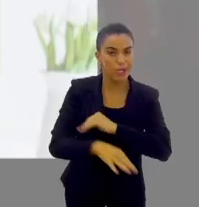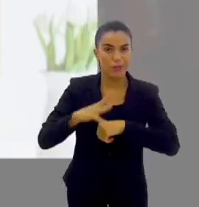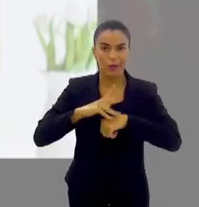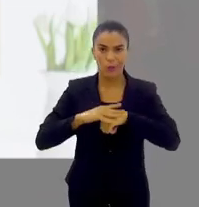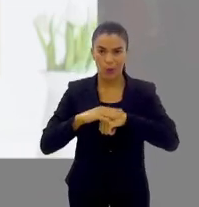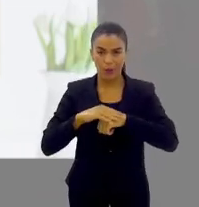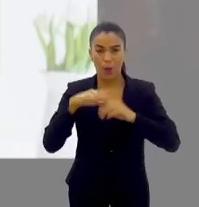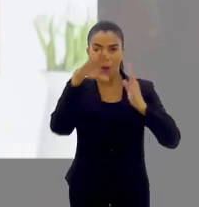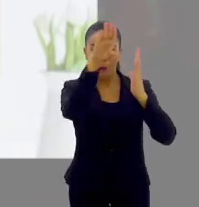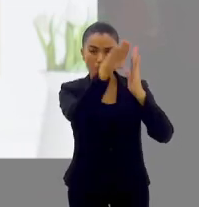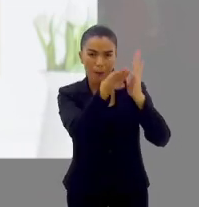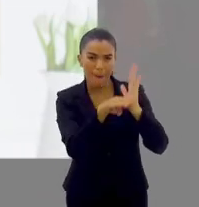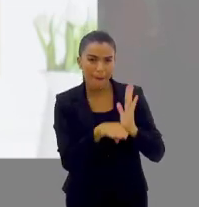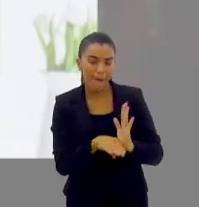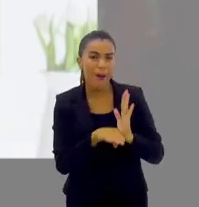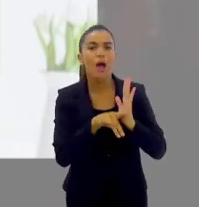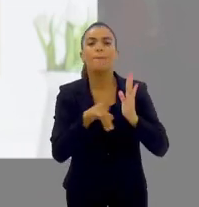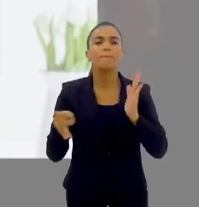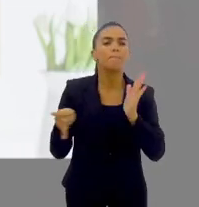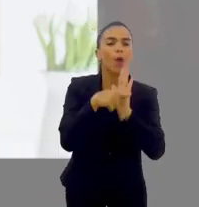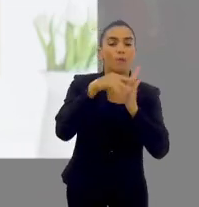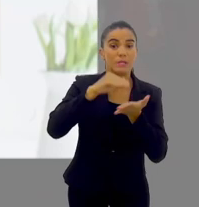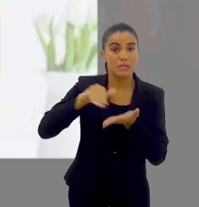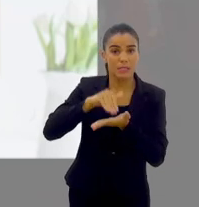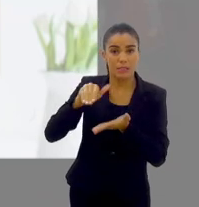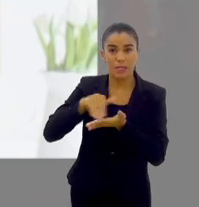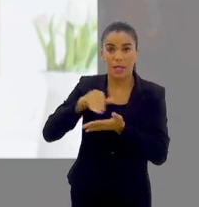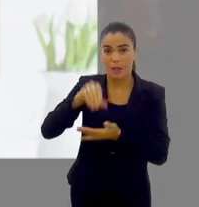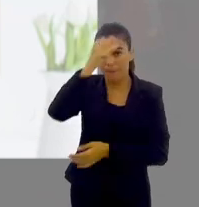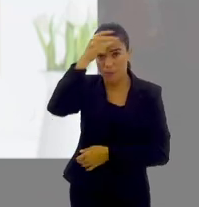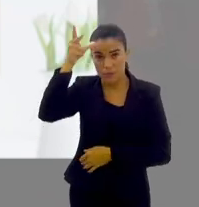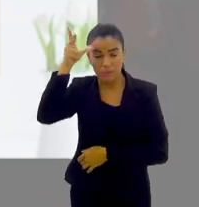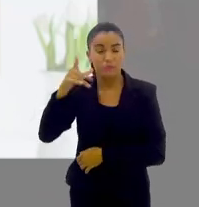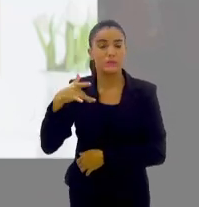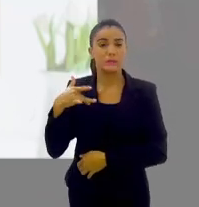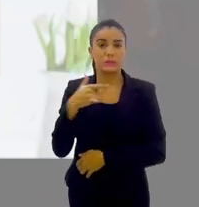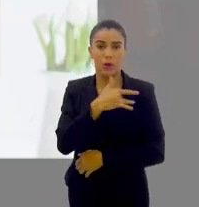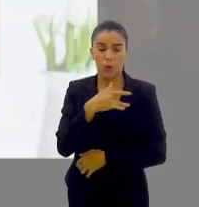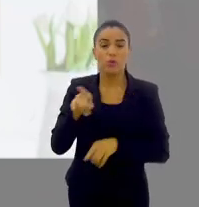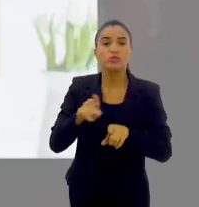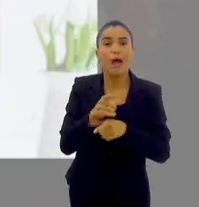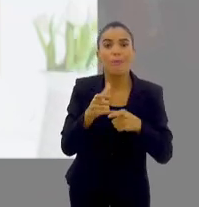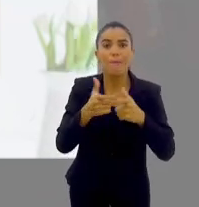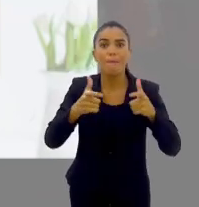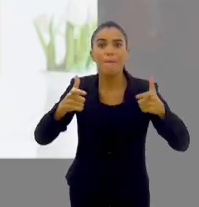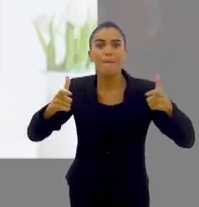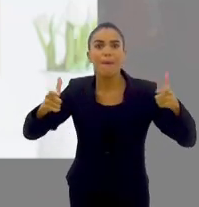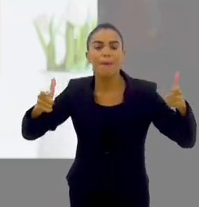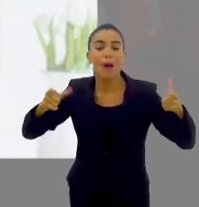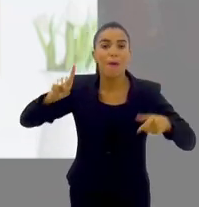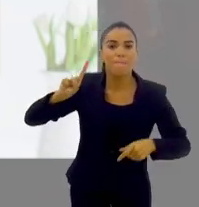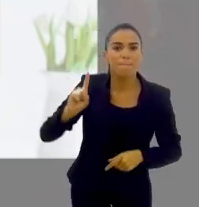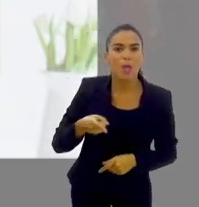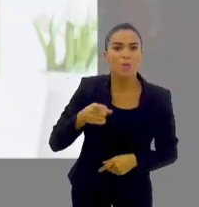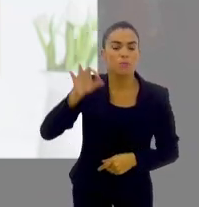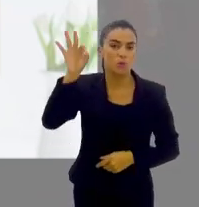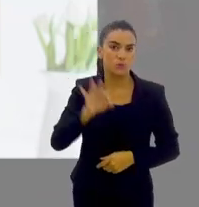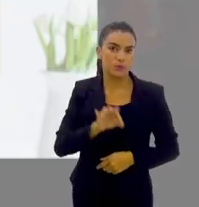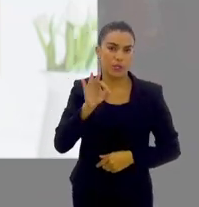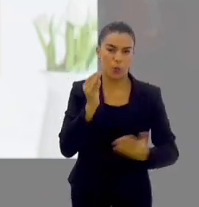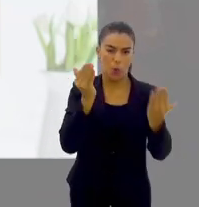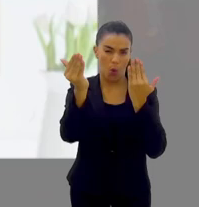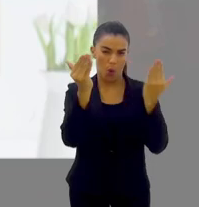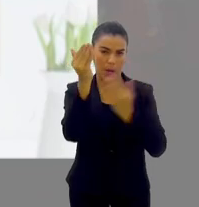painel estadual da dengue da Secretaria Estadual de Saúde, só na capital fluminense o número de casos de dengue aumentou